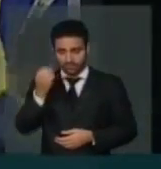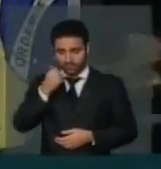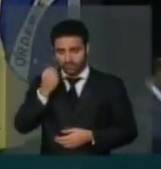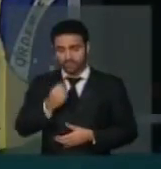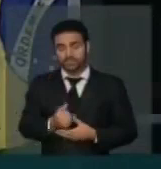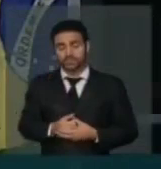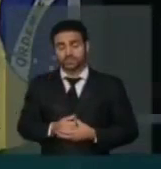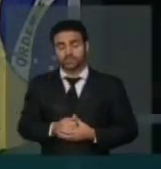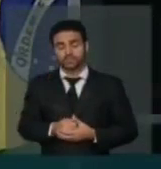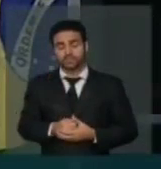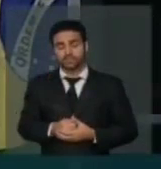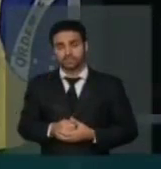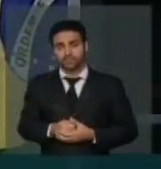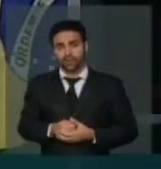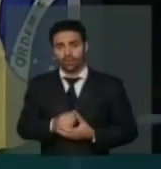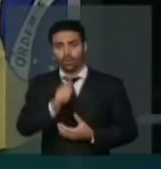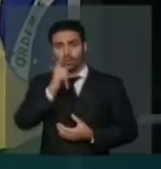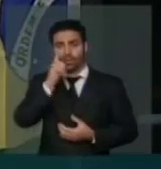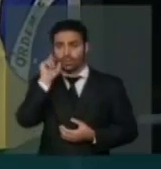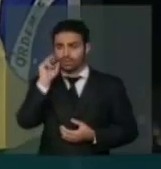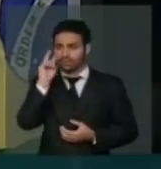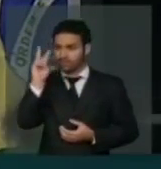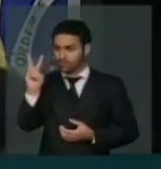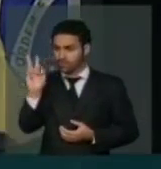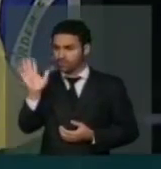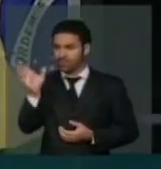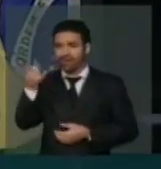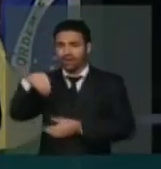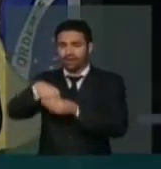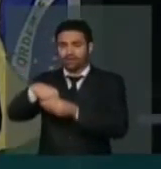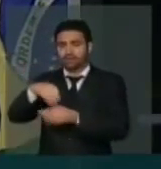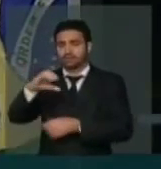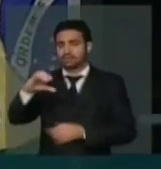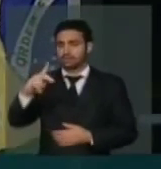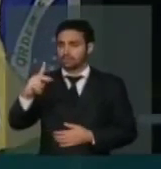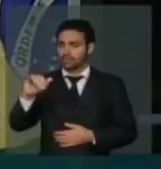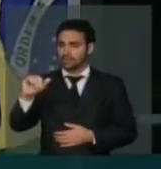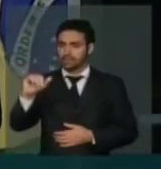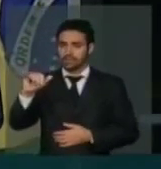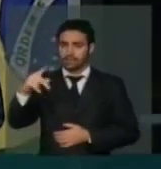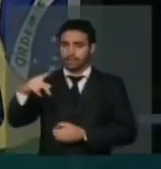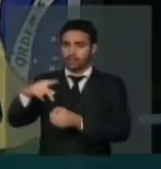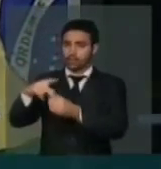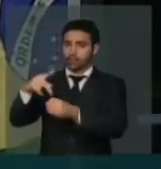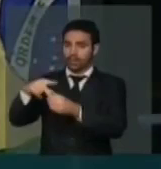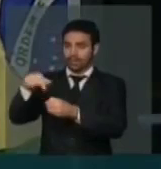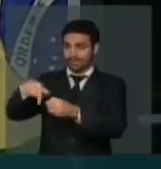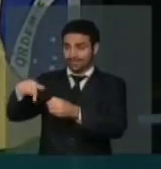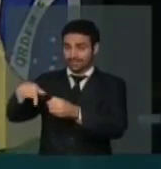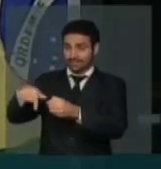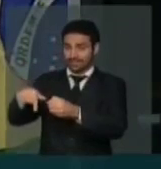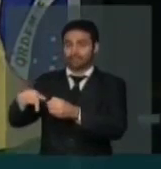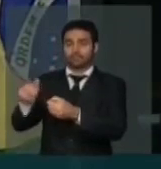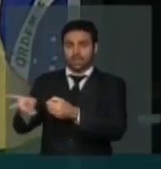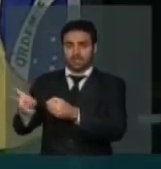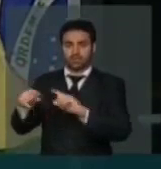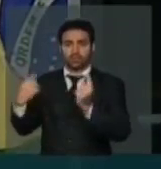nós vimos ontem na CPI da Petrobras, aqui na Câmara dos